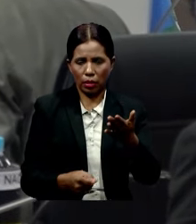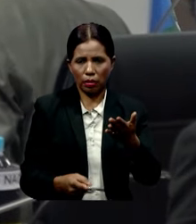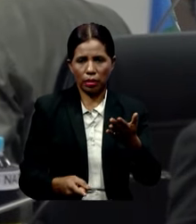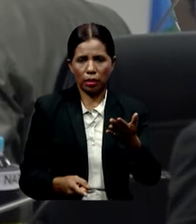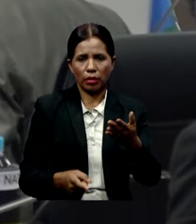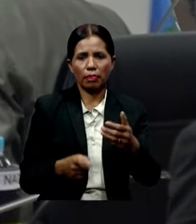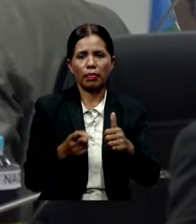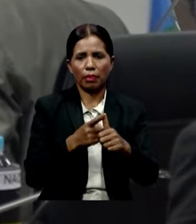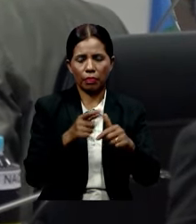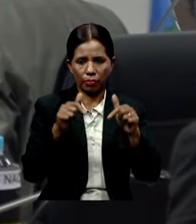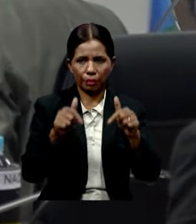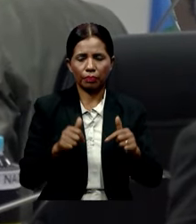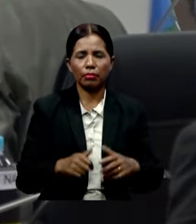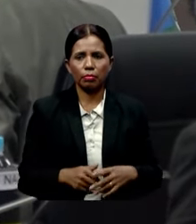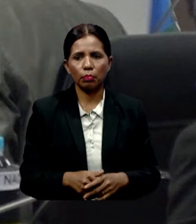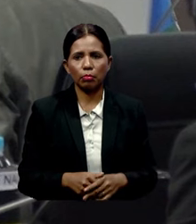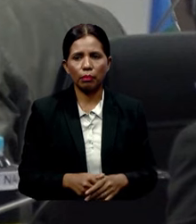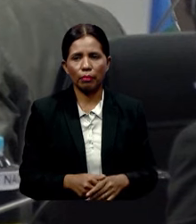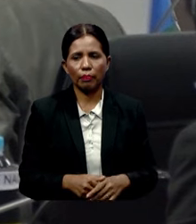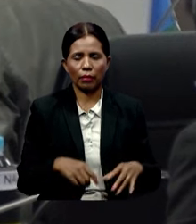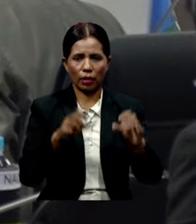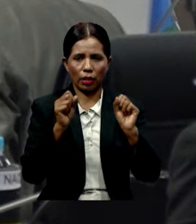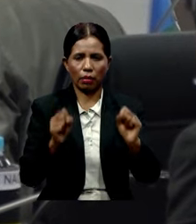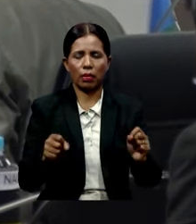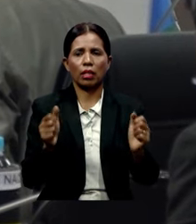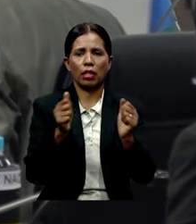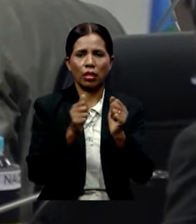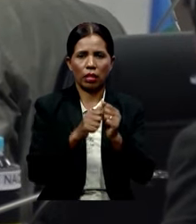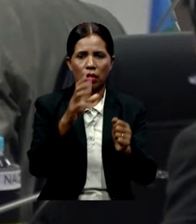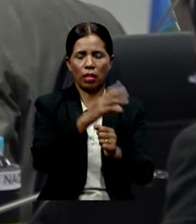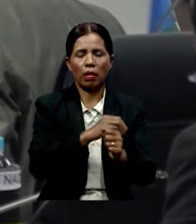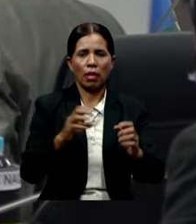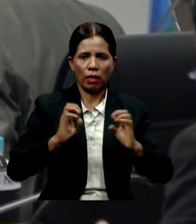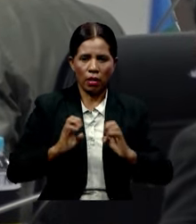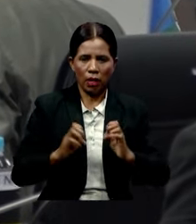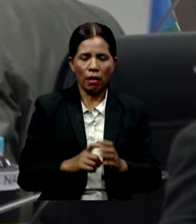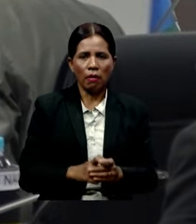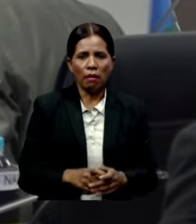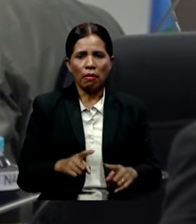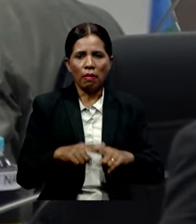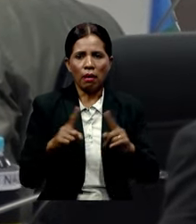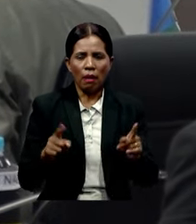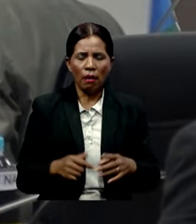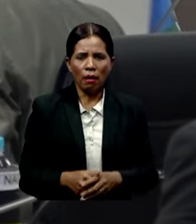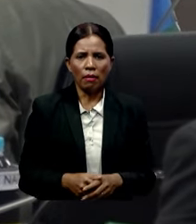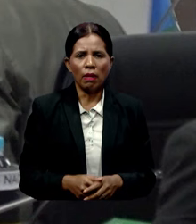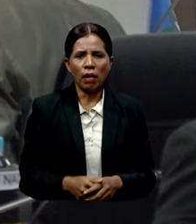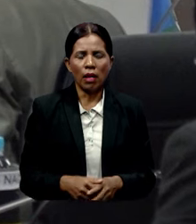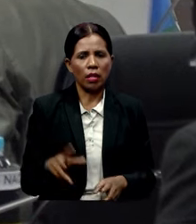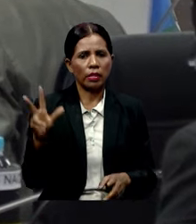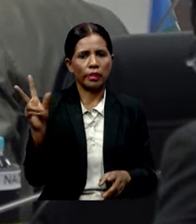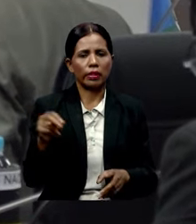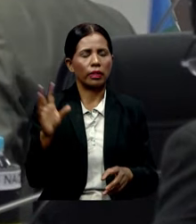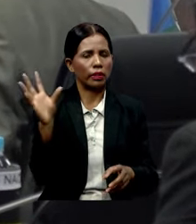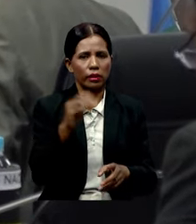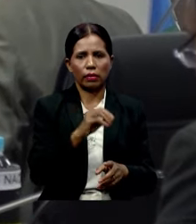iniciativa ainda né iniciativa ainda né bele ho caráter urgência mas checklist de sim não sim não nem